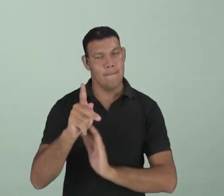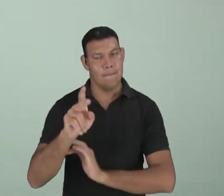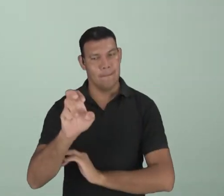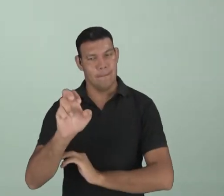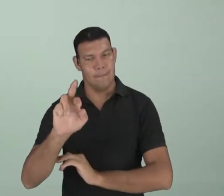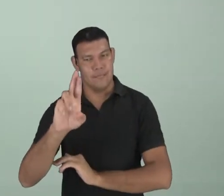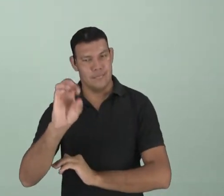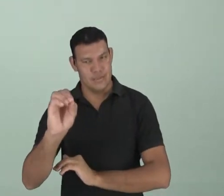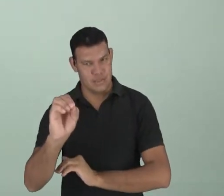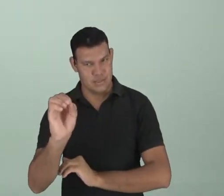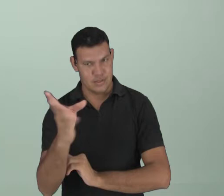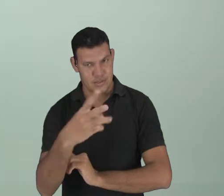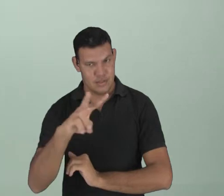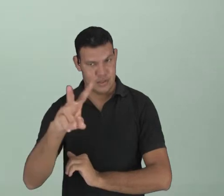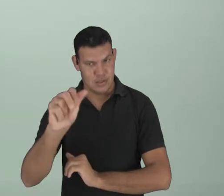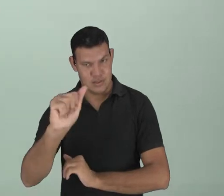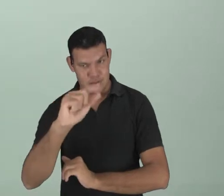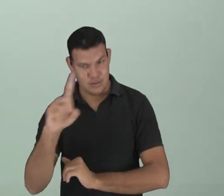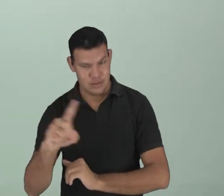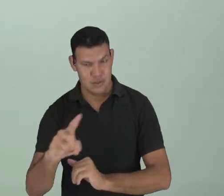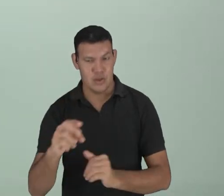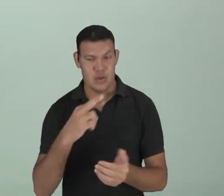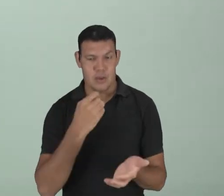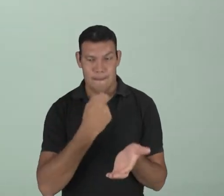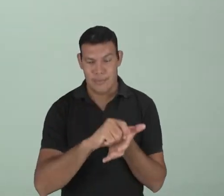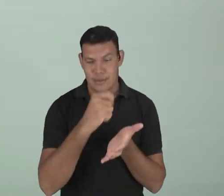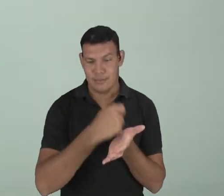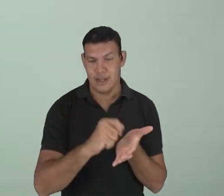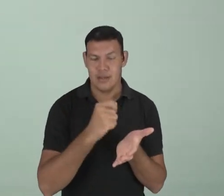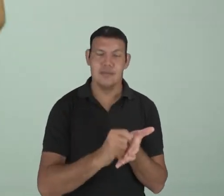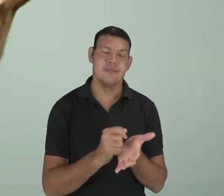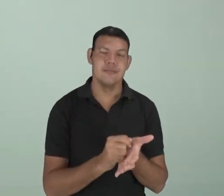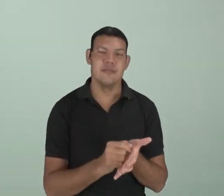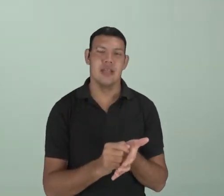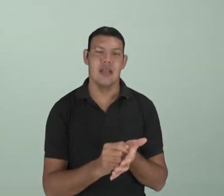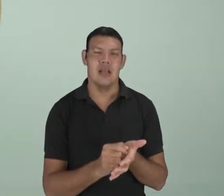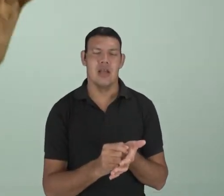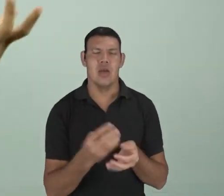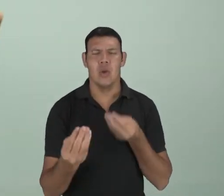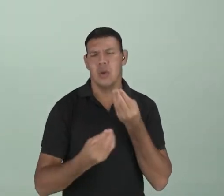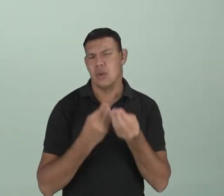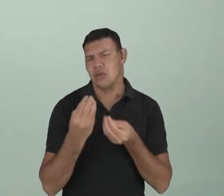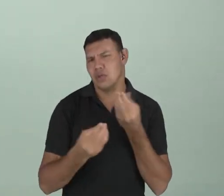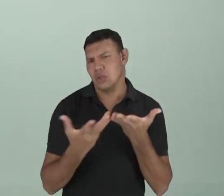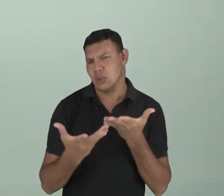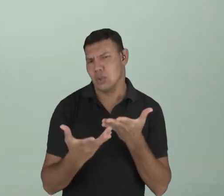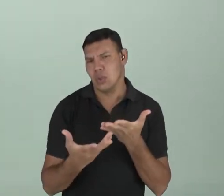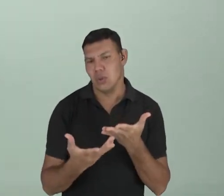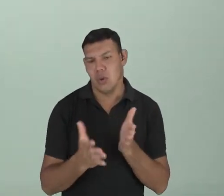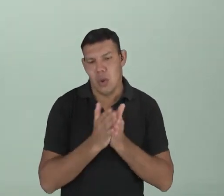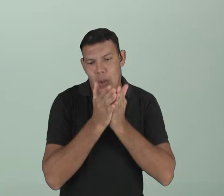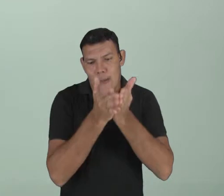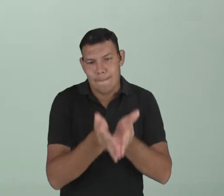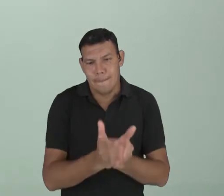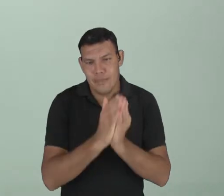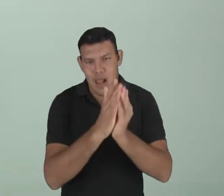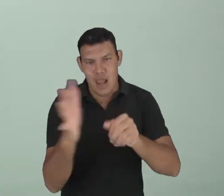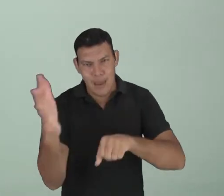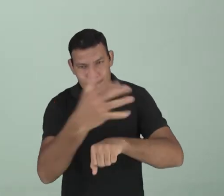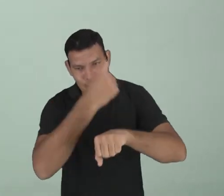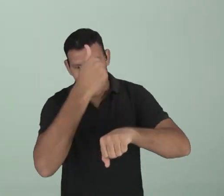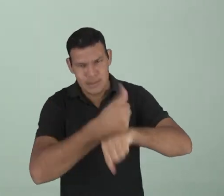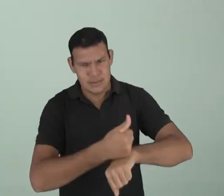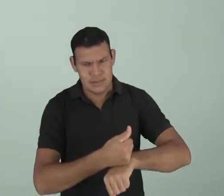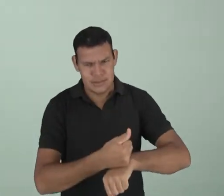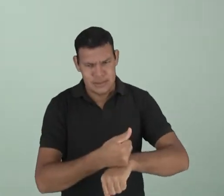Caminha escreve relatando como que a frota lá de Cabral